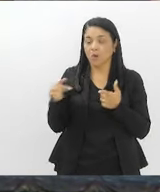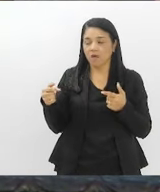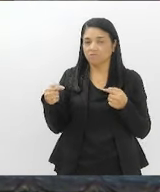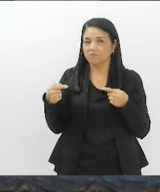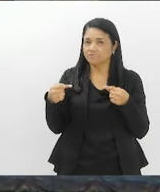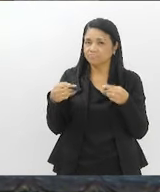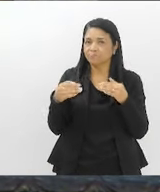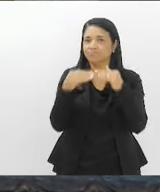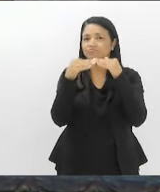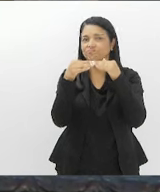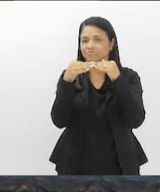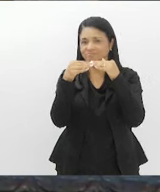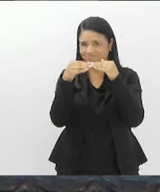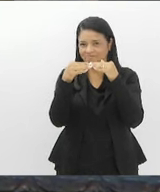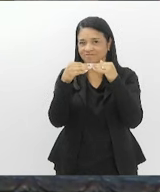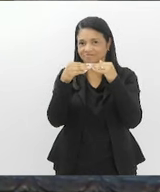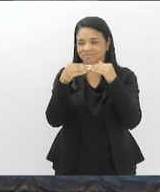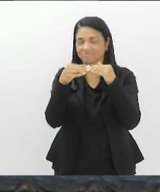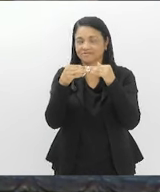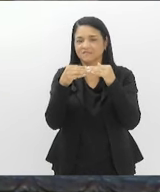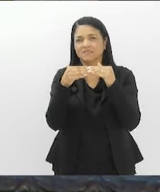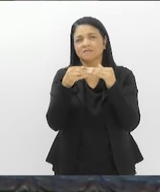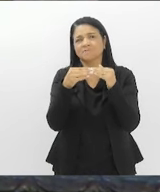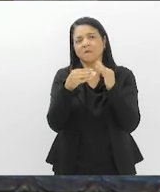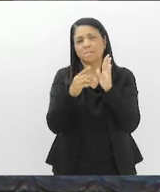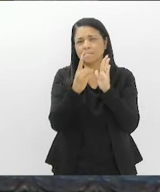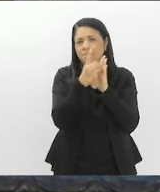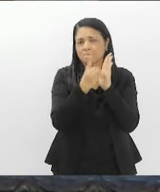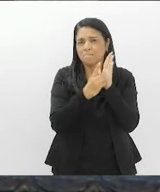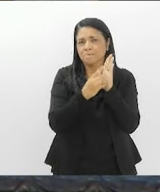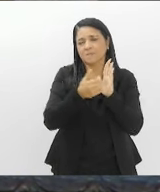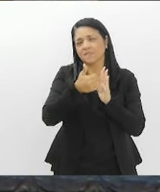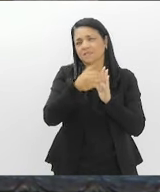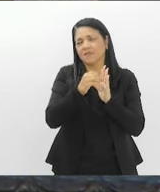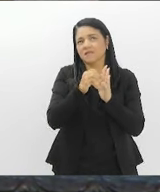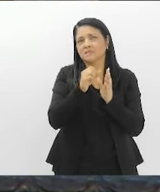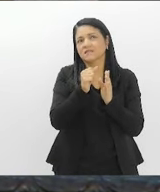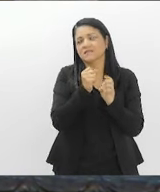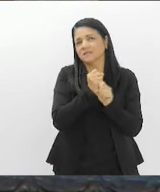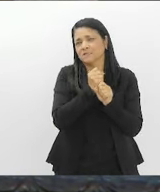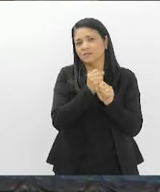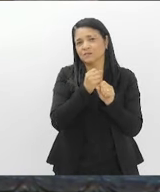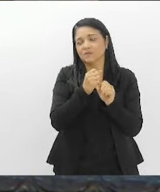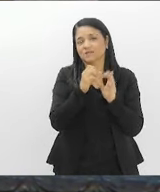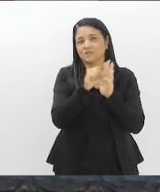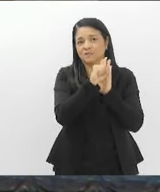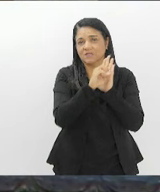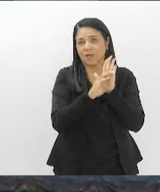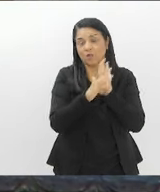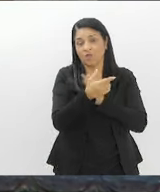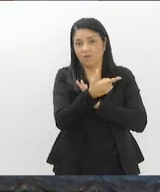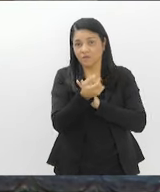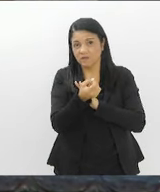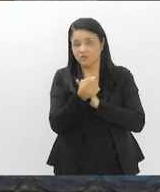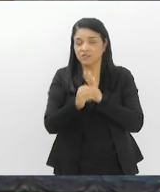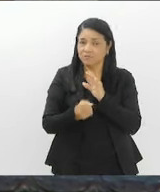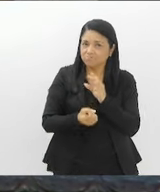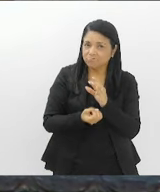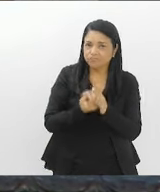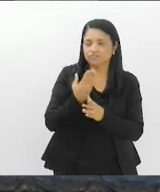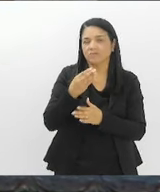no tempo, naquela primeira década, né, do século XX, que nasce tanto a BI